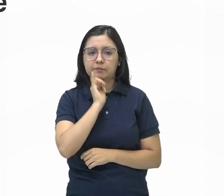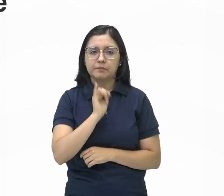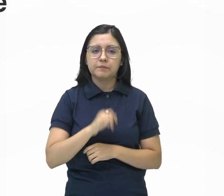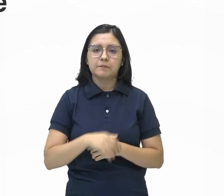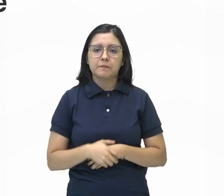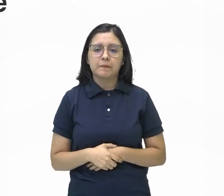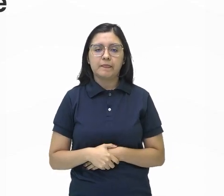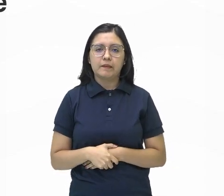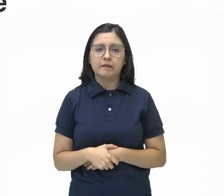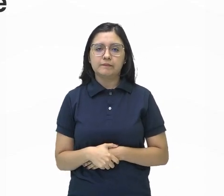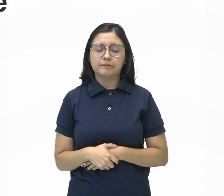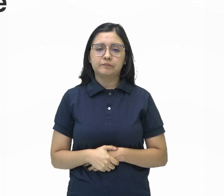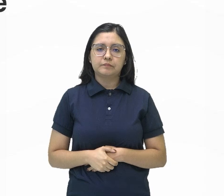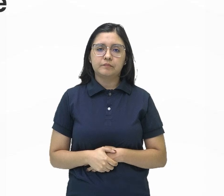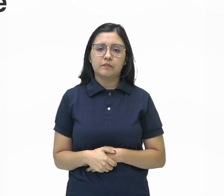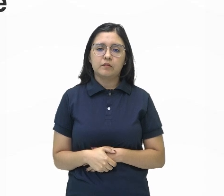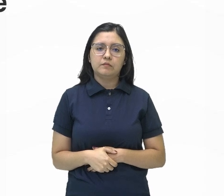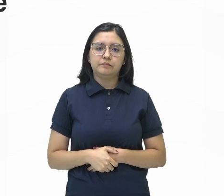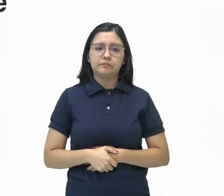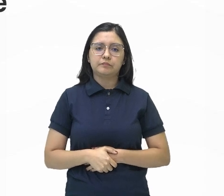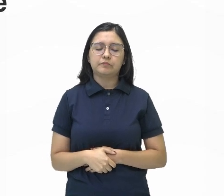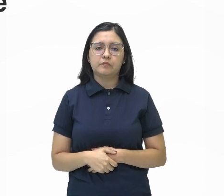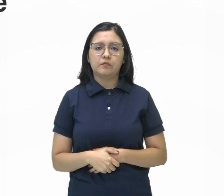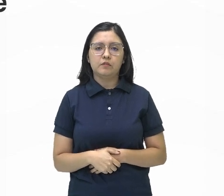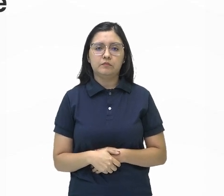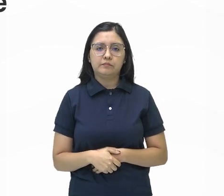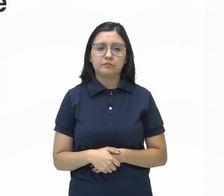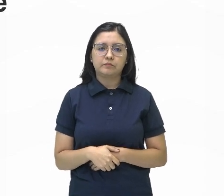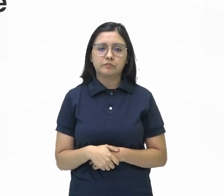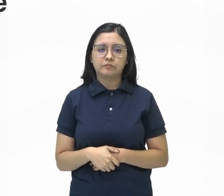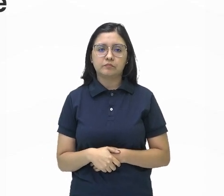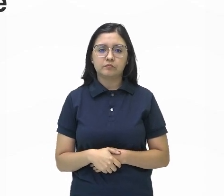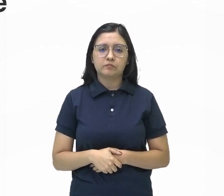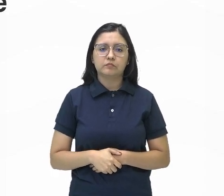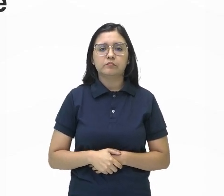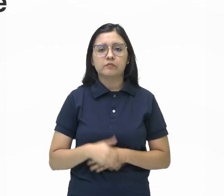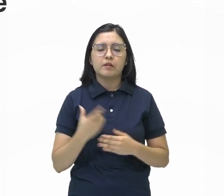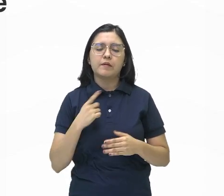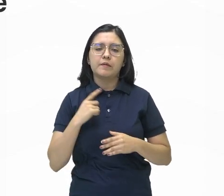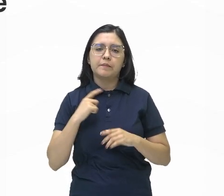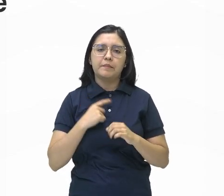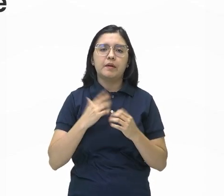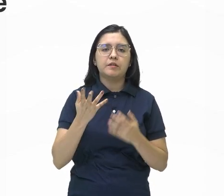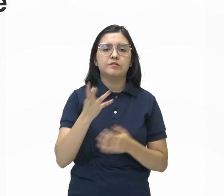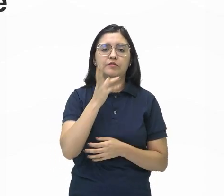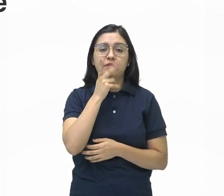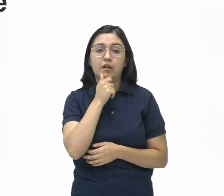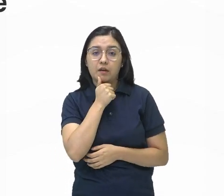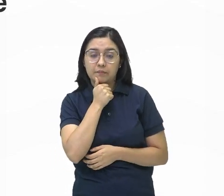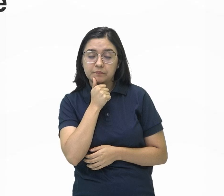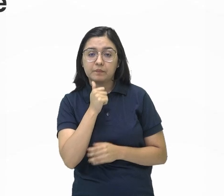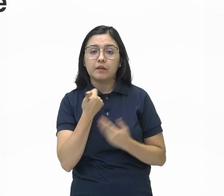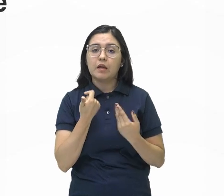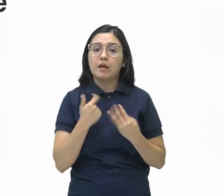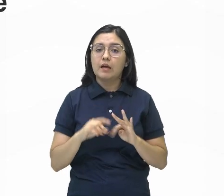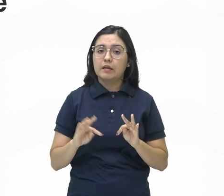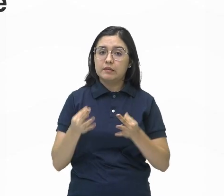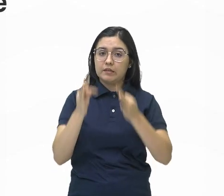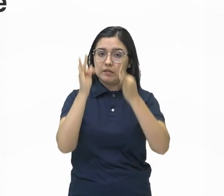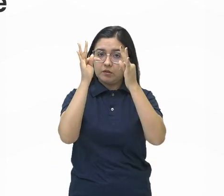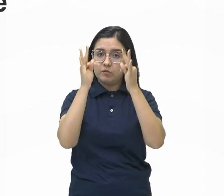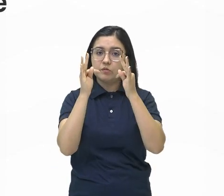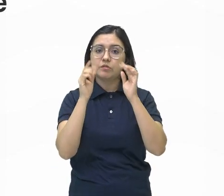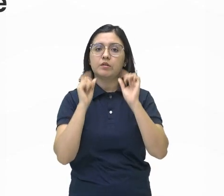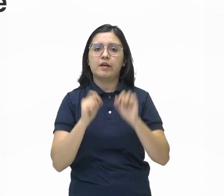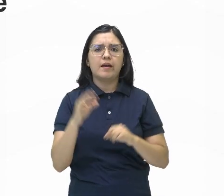vamos colocar aqui, como uma tartaruga, a tecnologia, ela caminha como